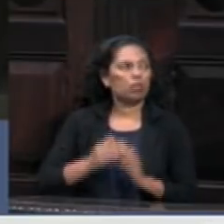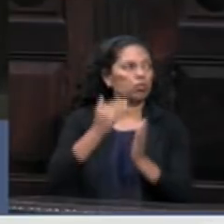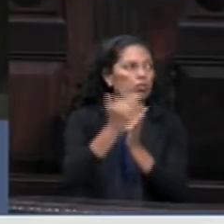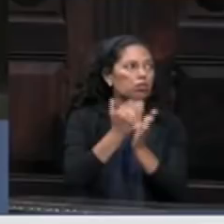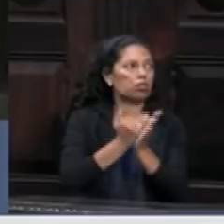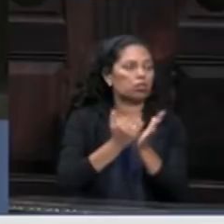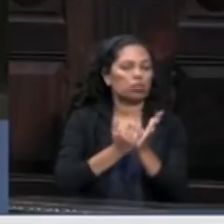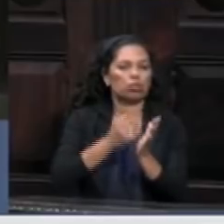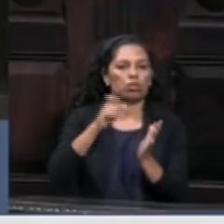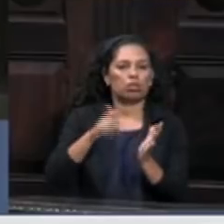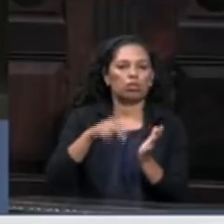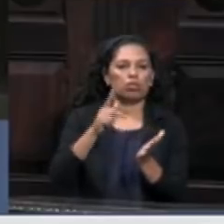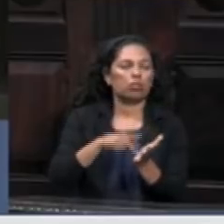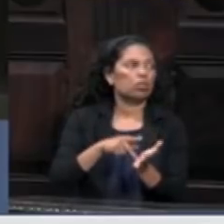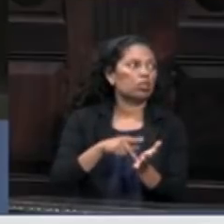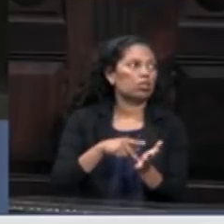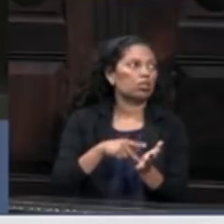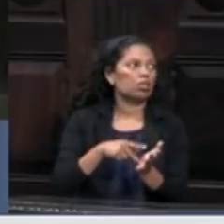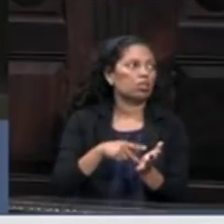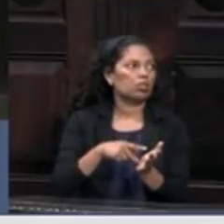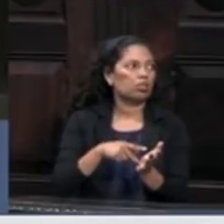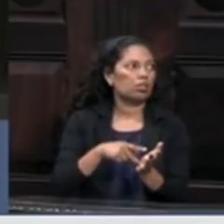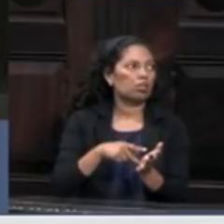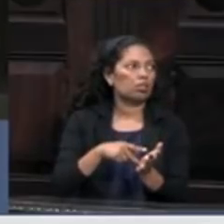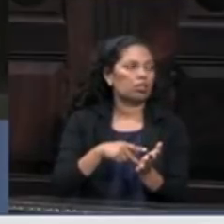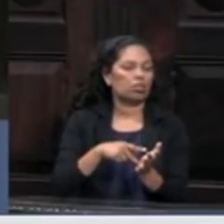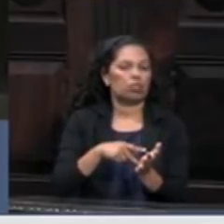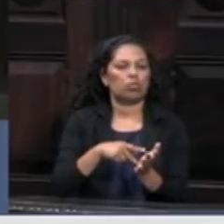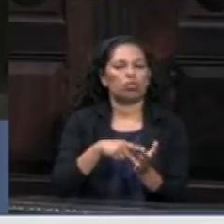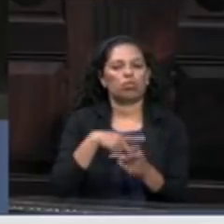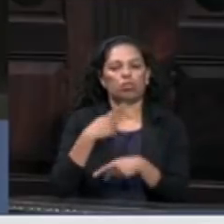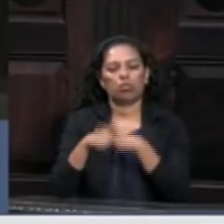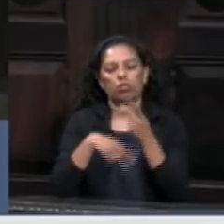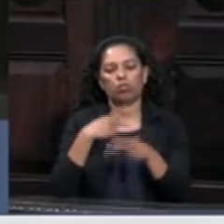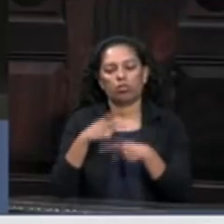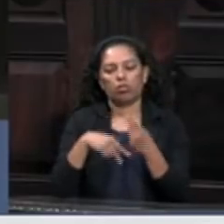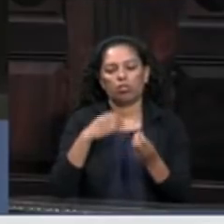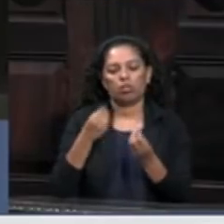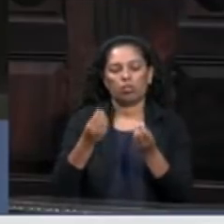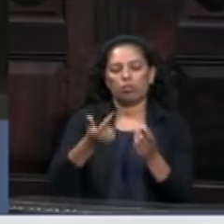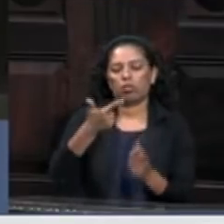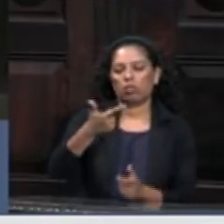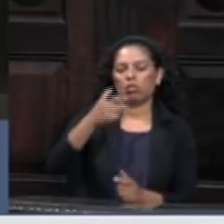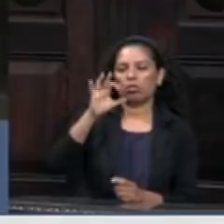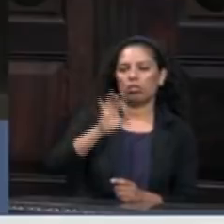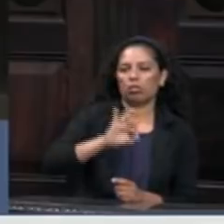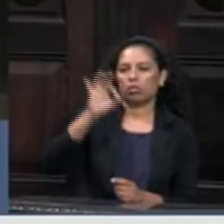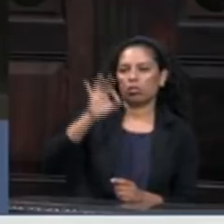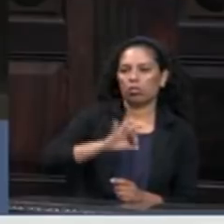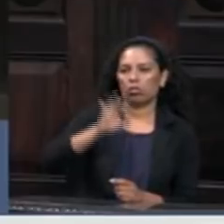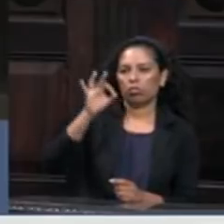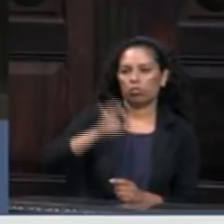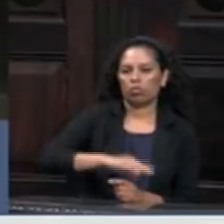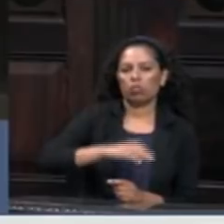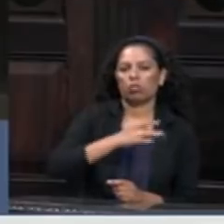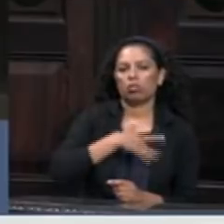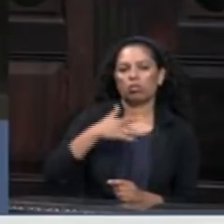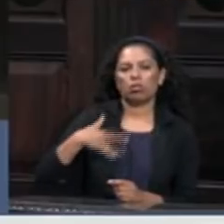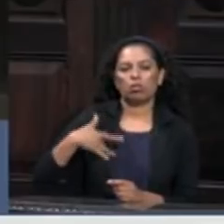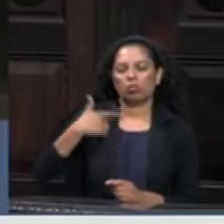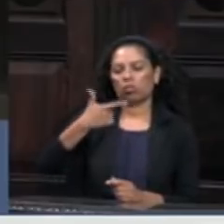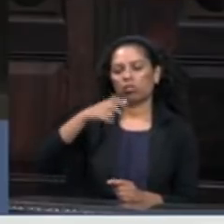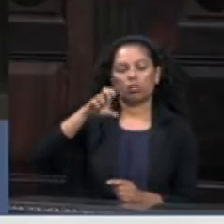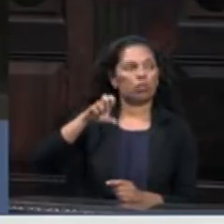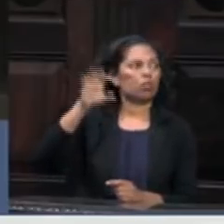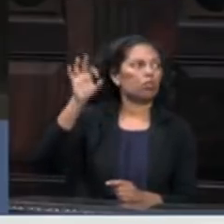assim. Já tem a previsão de investir no mínimo 12% para saúde e no mínimo 25% para a educação. O governo que não